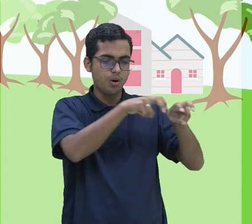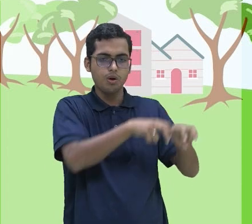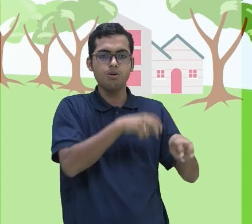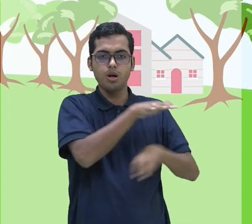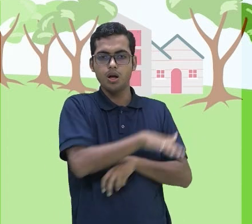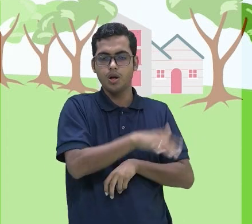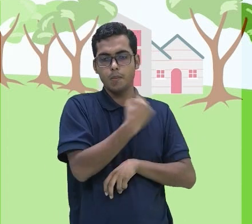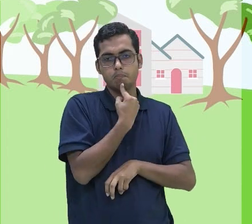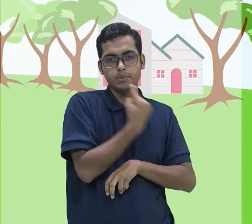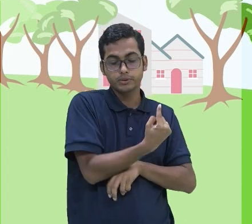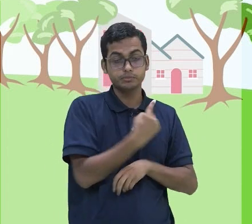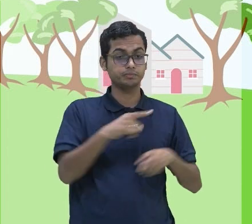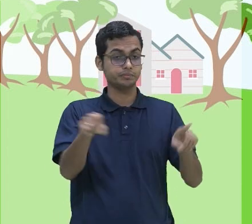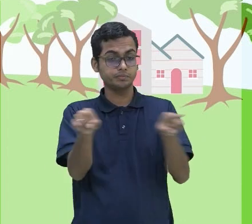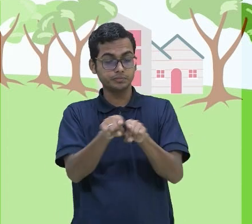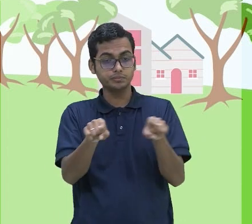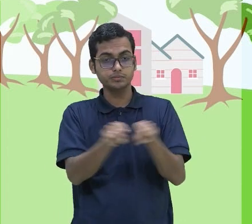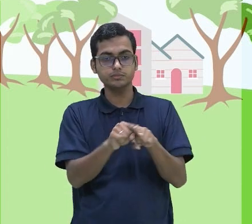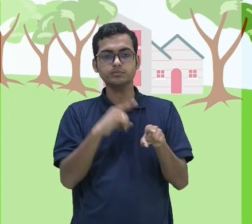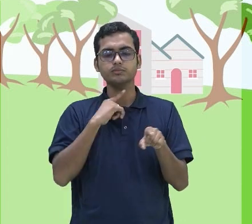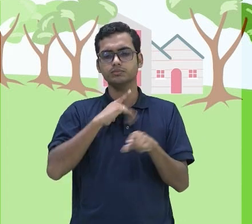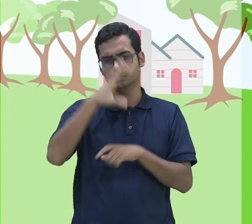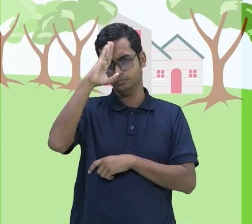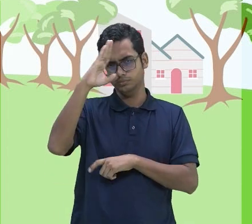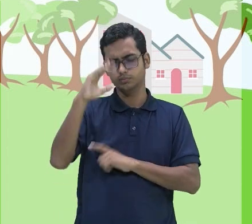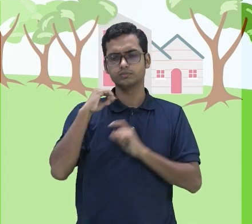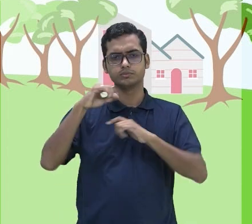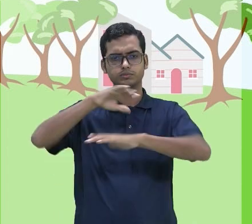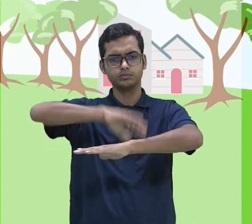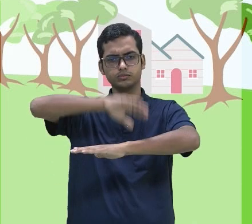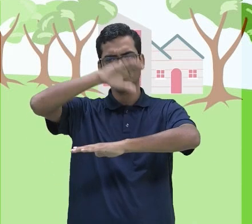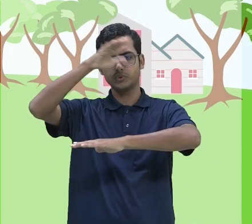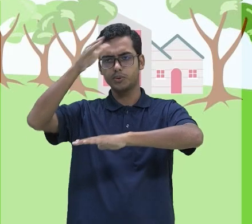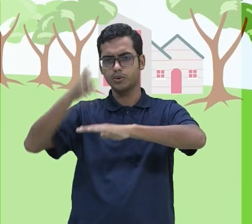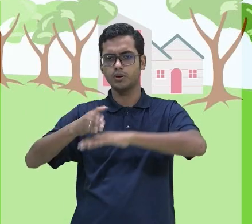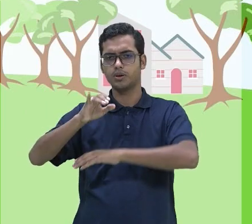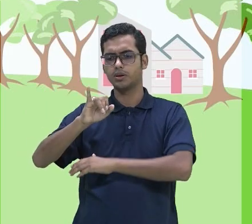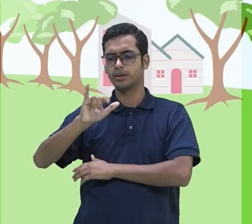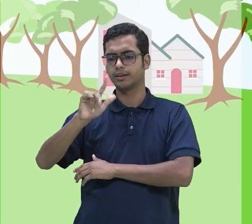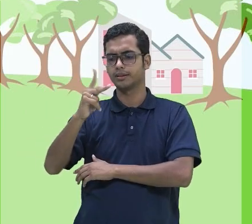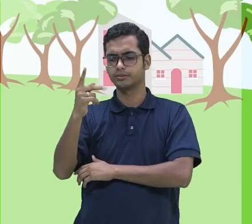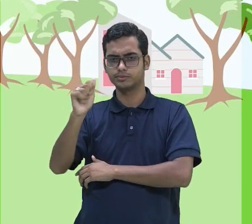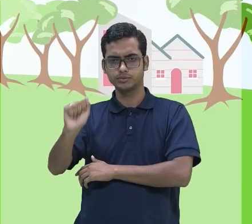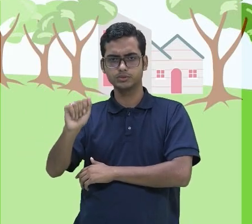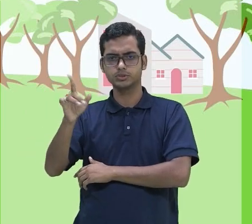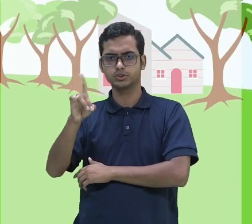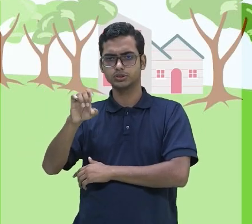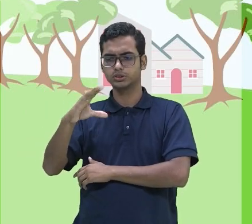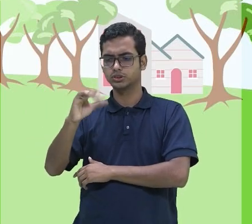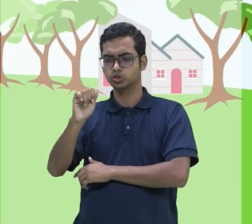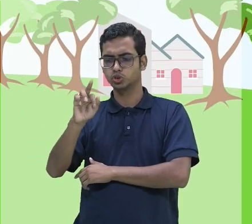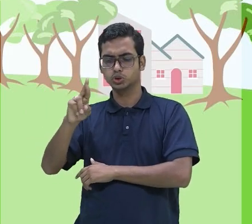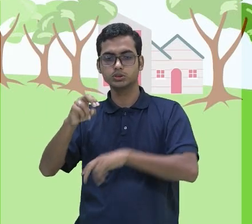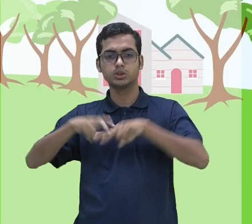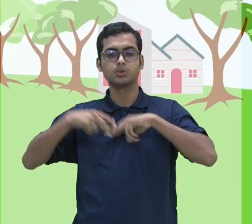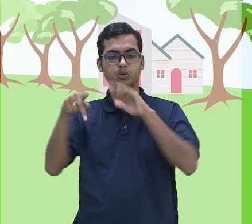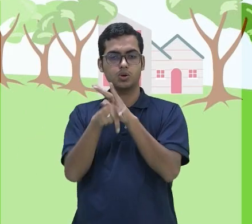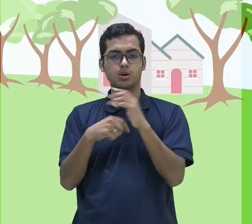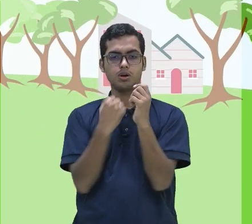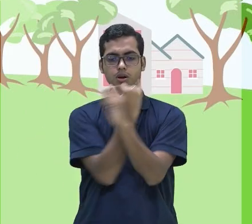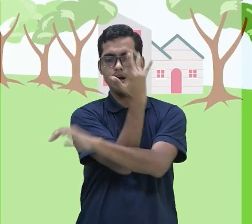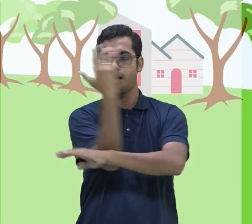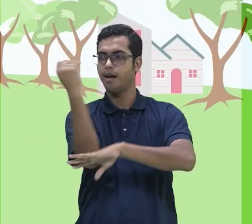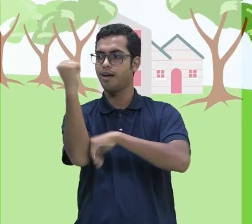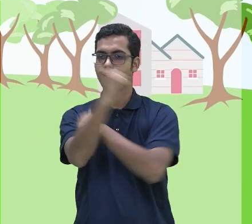essas ilhas de calor são causadas principalmente pela urbanização, pela substituição da vegetação